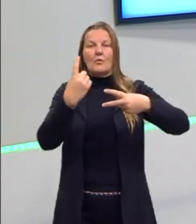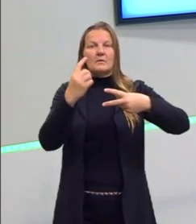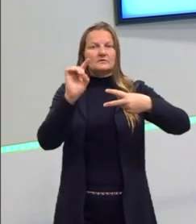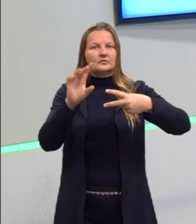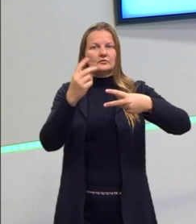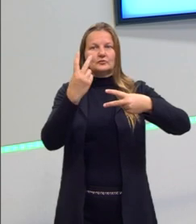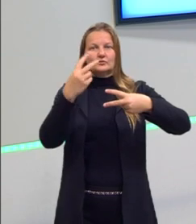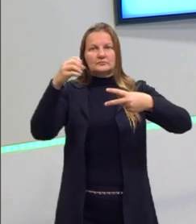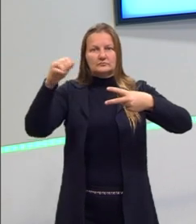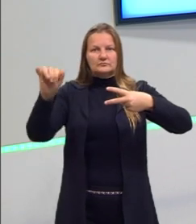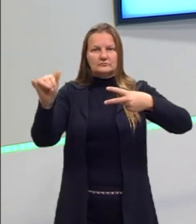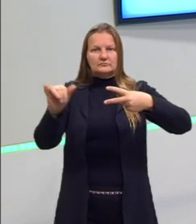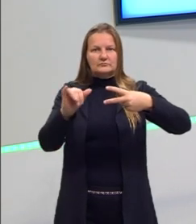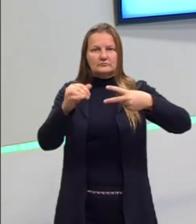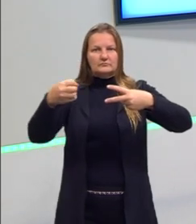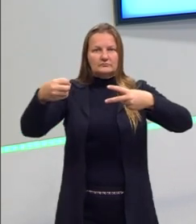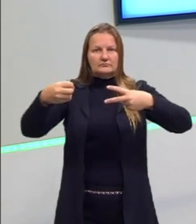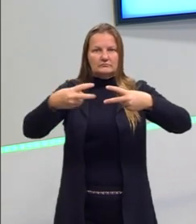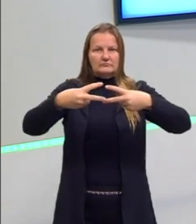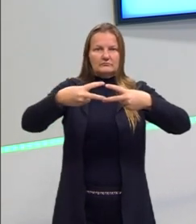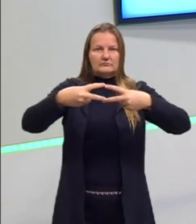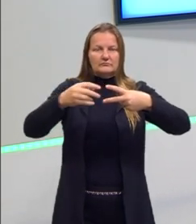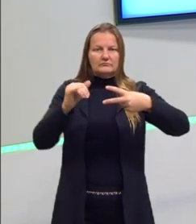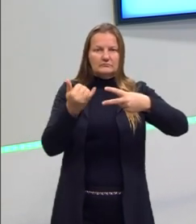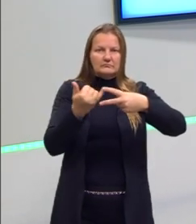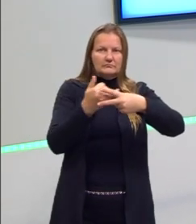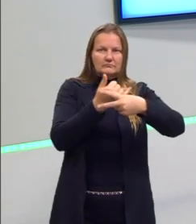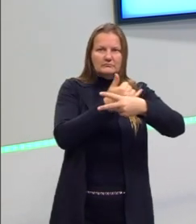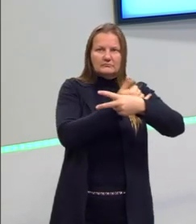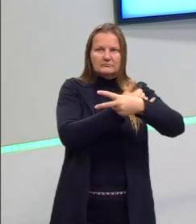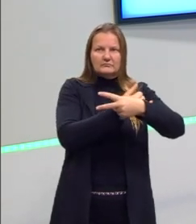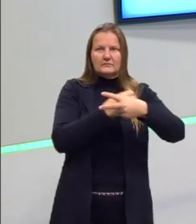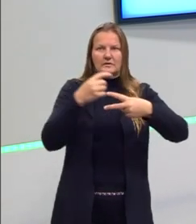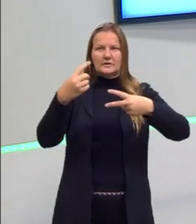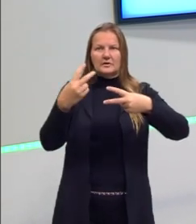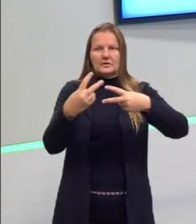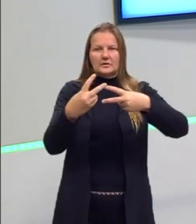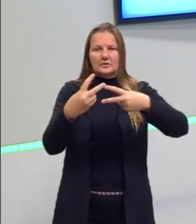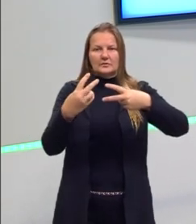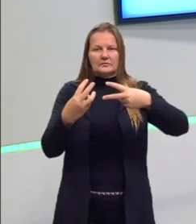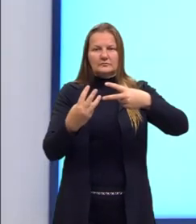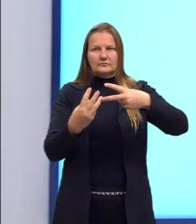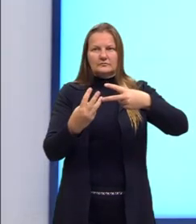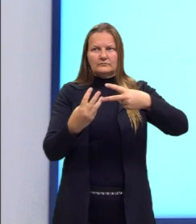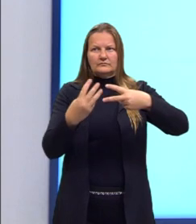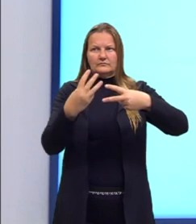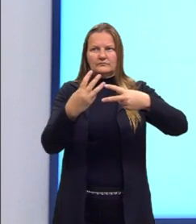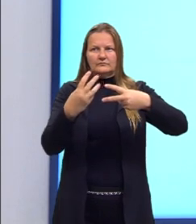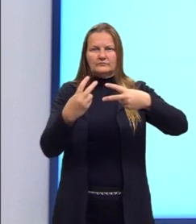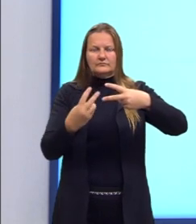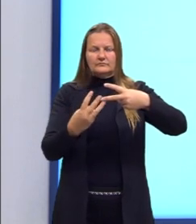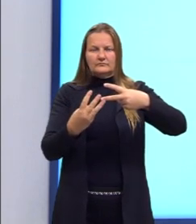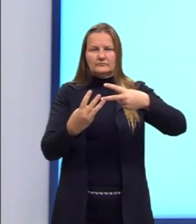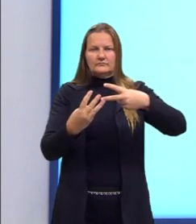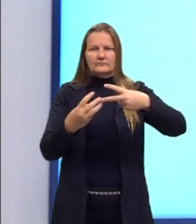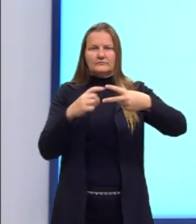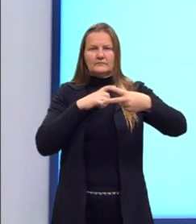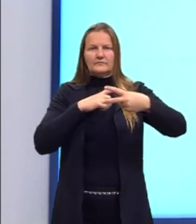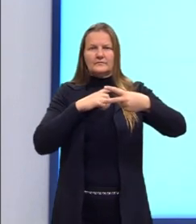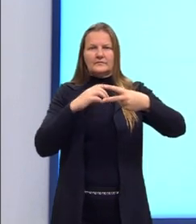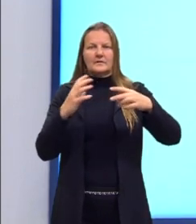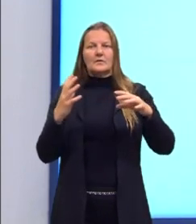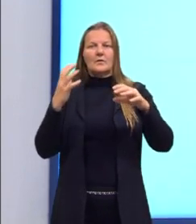ser exatamente no mesmo valor mas a gente precisa saber que a dois e a três essas medidas que eu vou tirar daqui